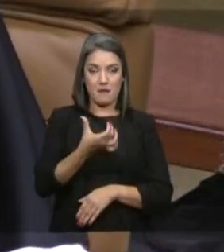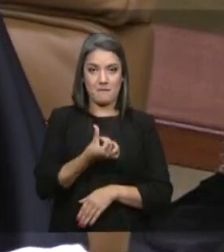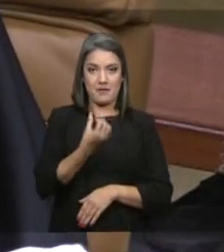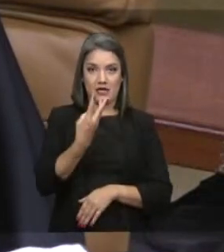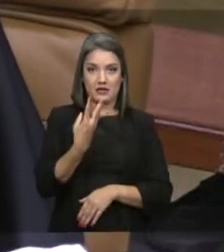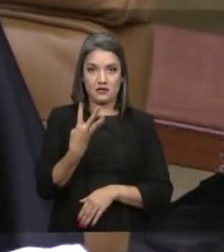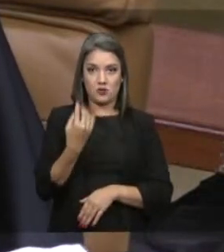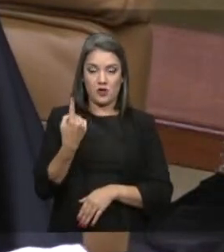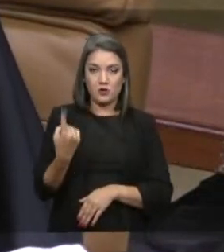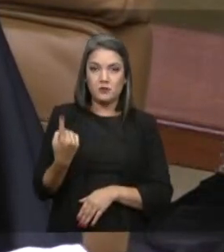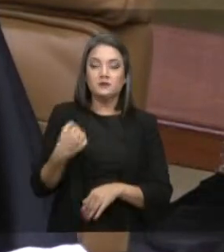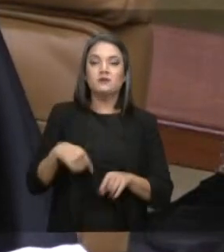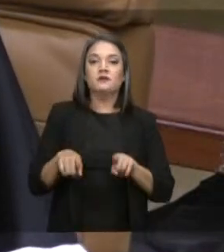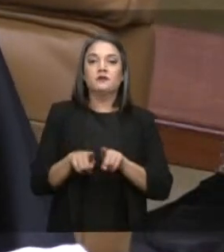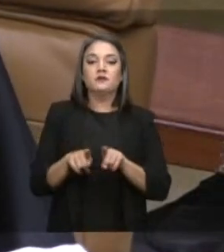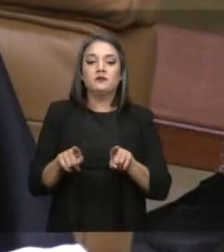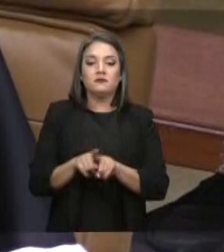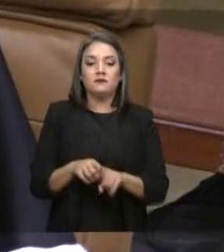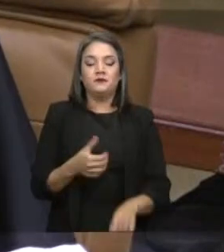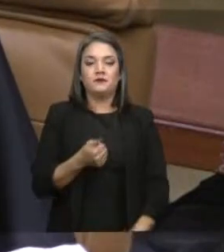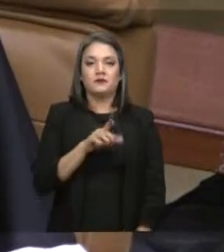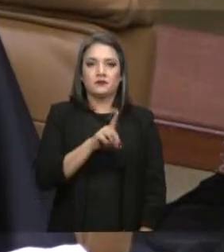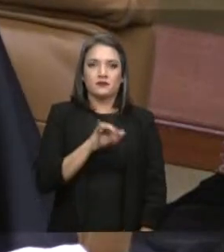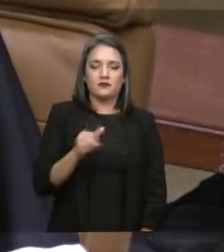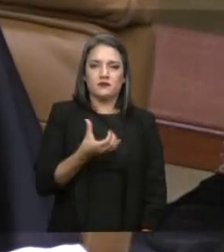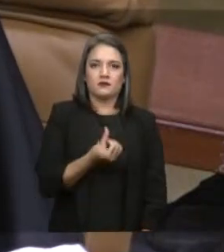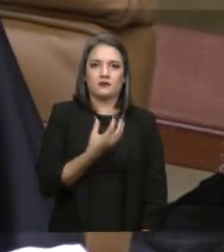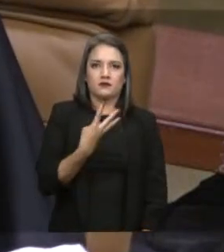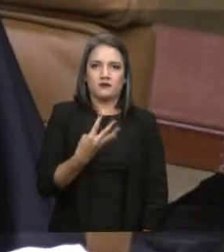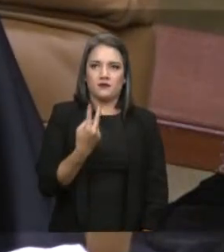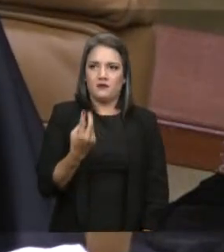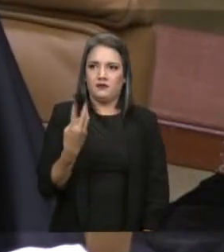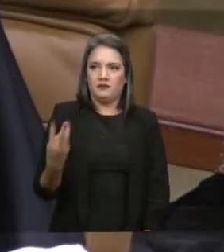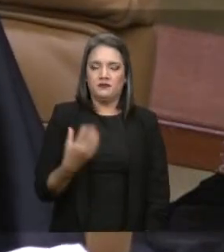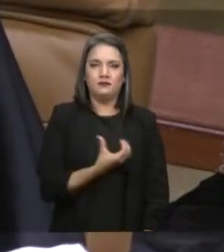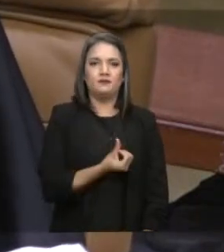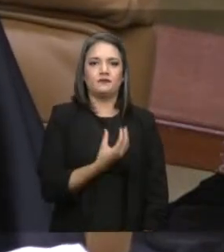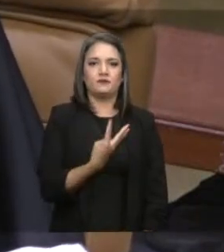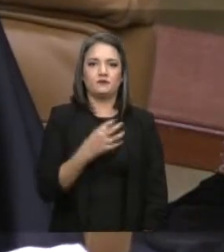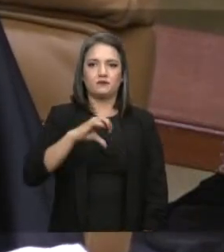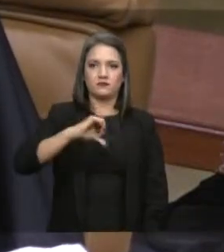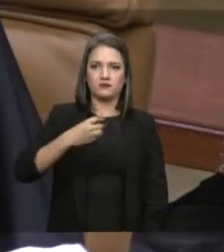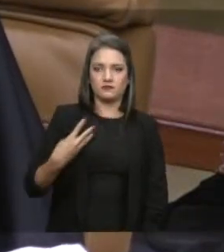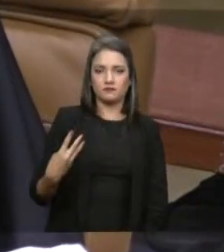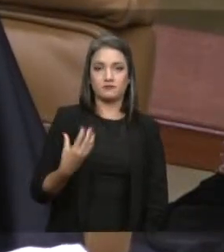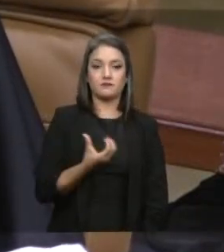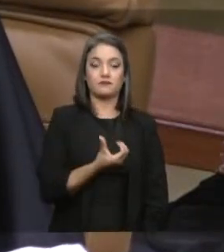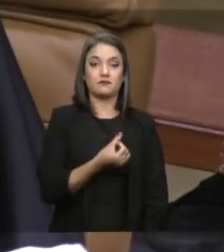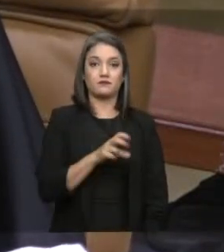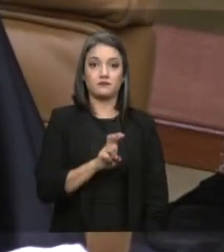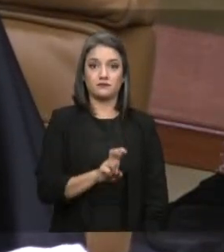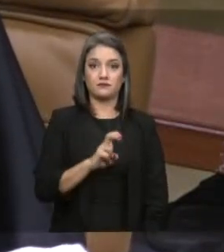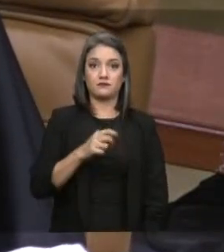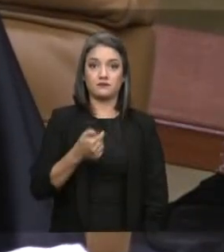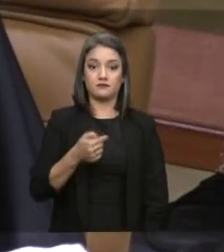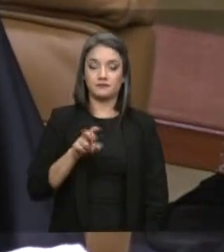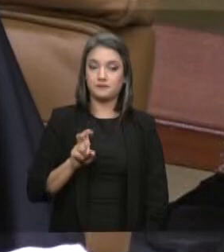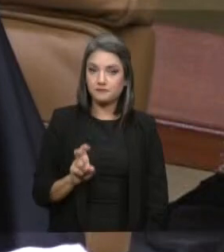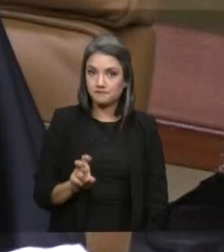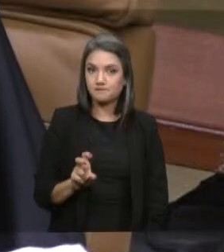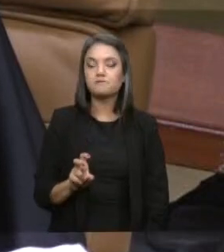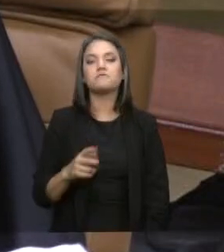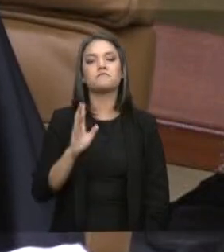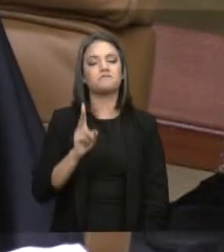6341 mas como também nas adeis 64236493 e 6575